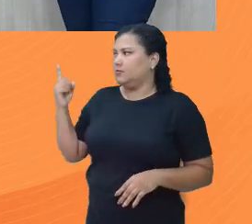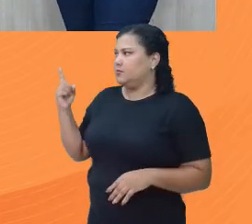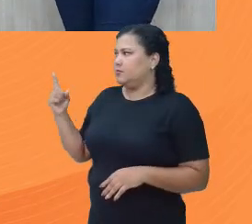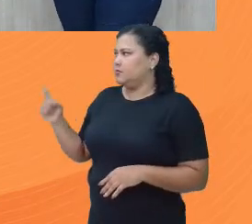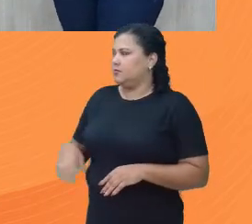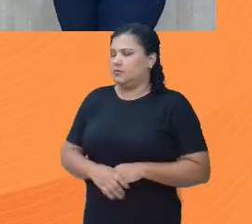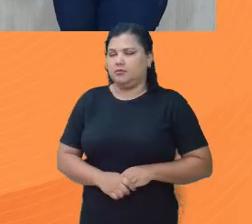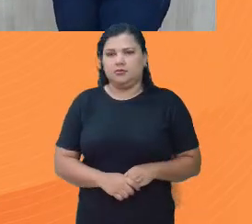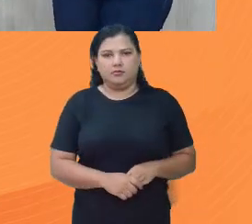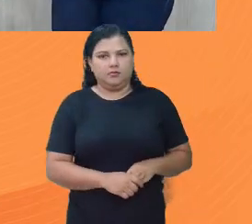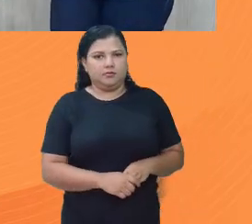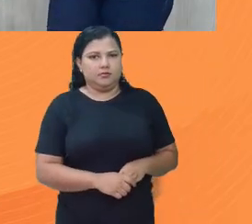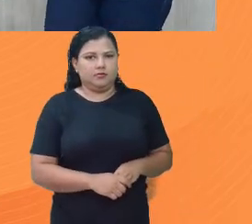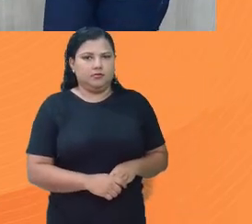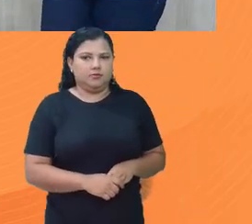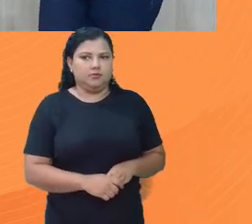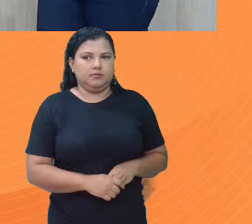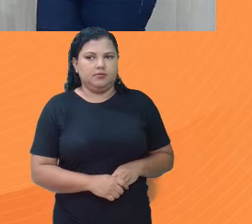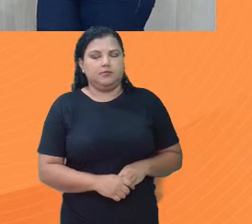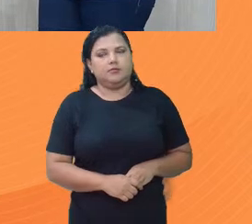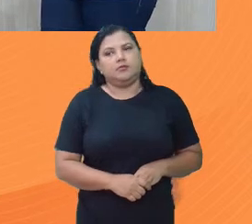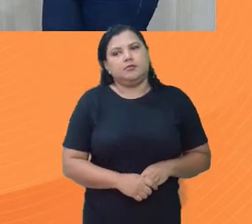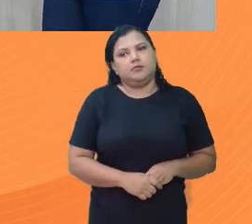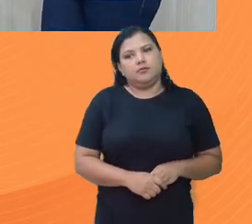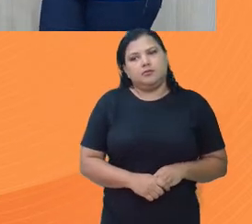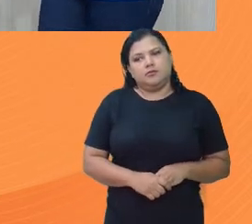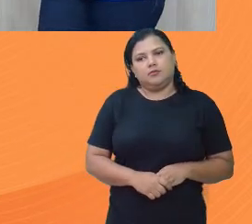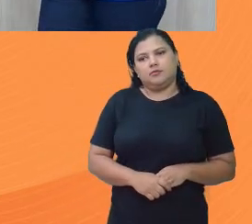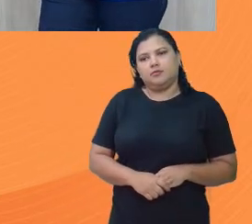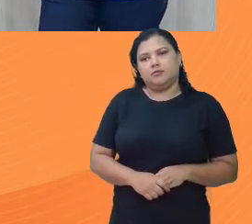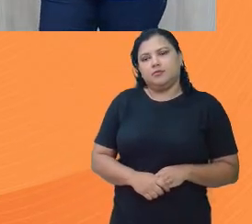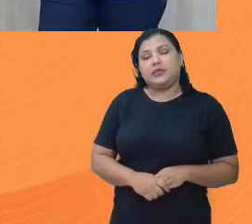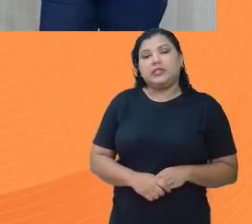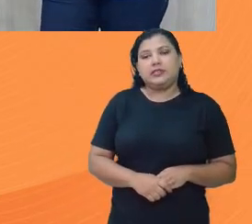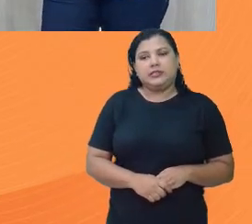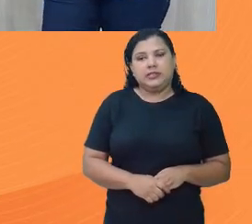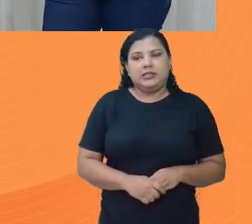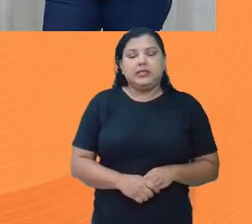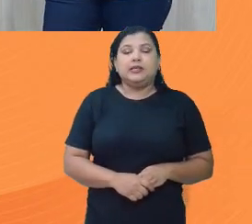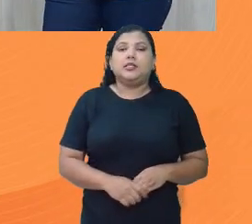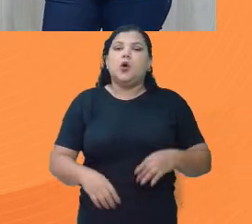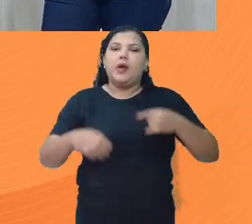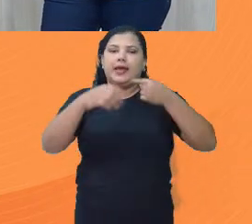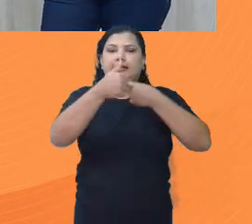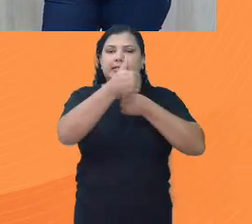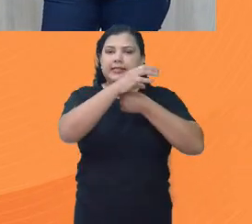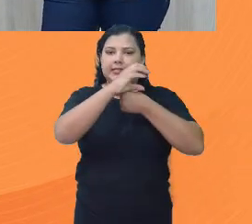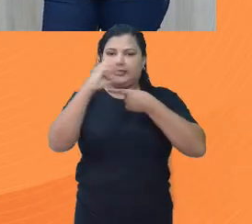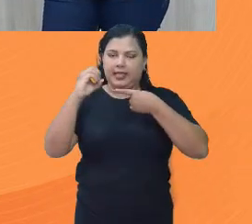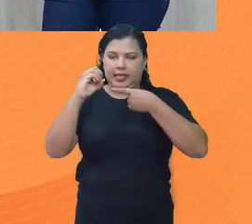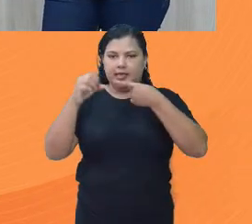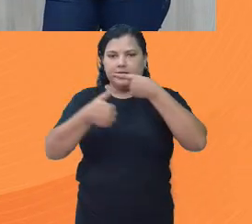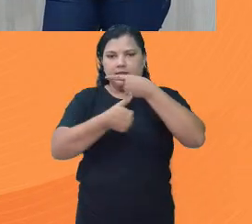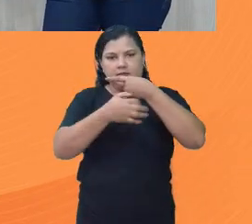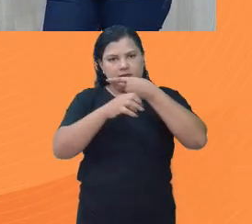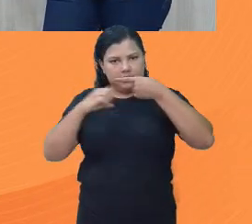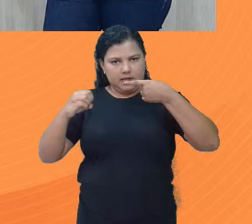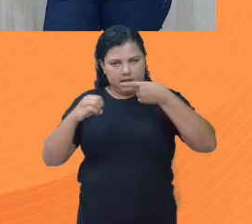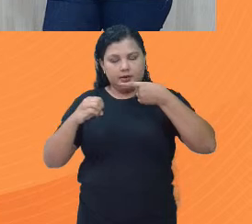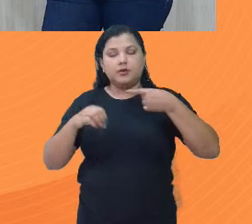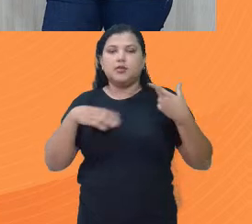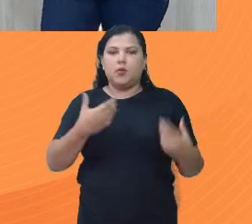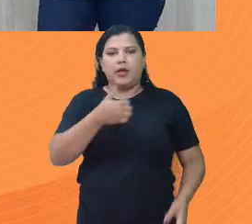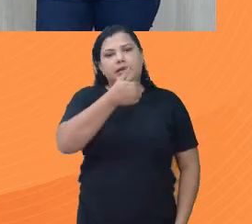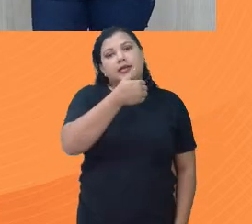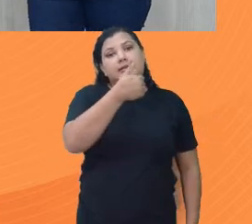todos os quadradinhos compondo esse inteiro. Aí, a gente vai chamar de 100%. Dividi em 100 partes e peguei